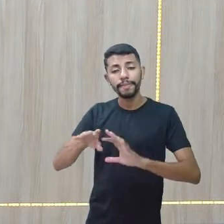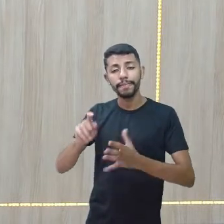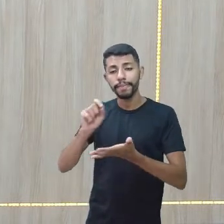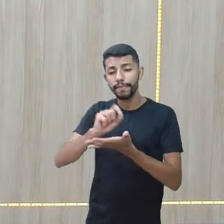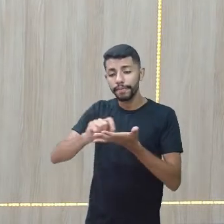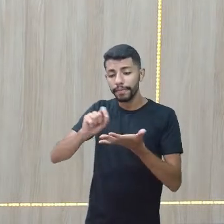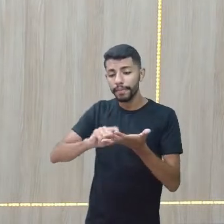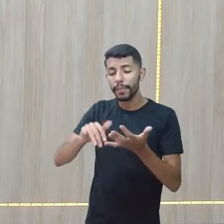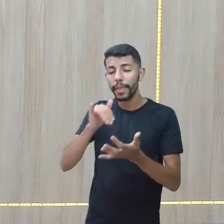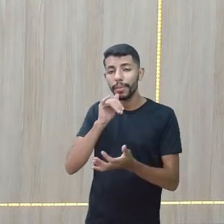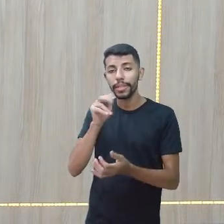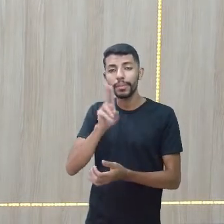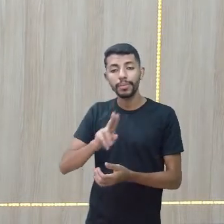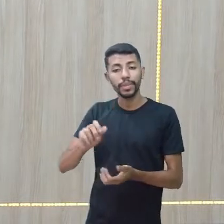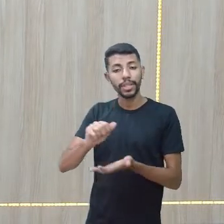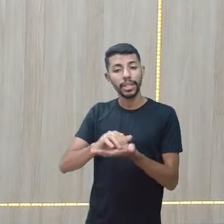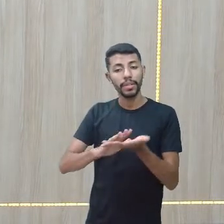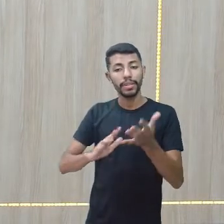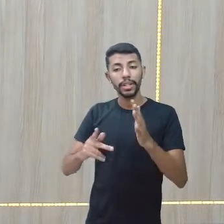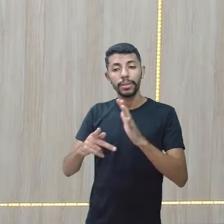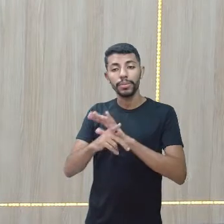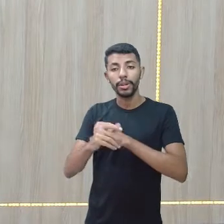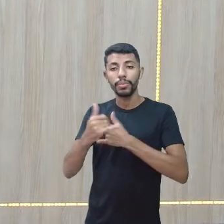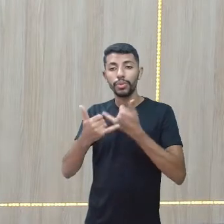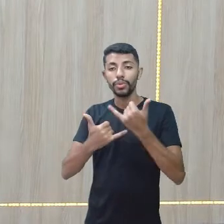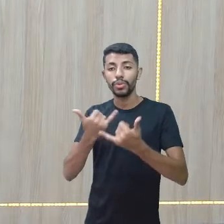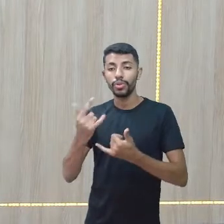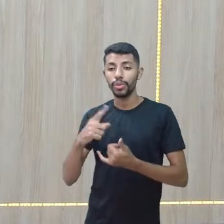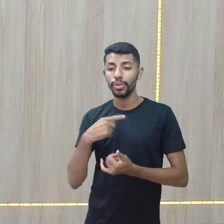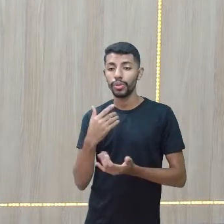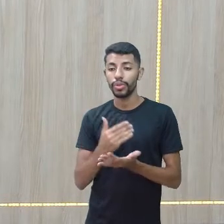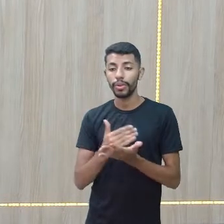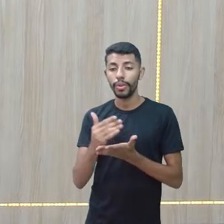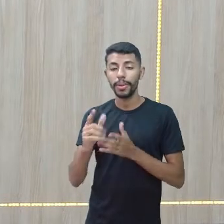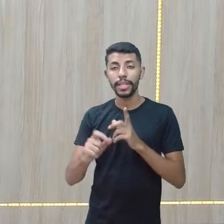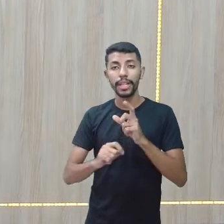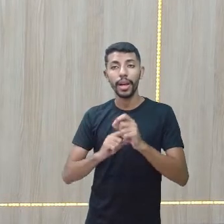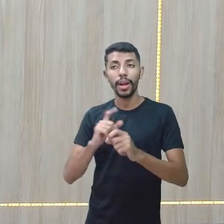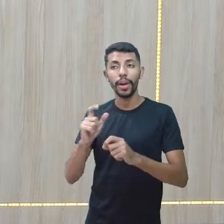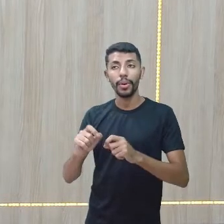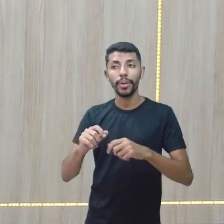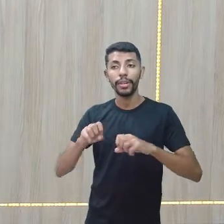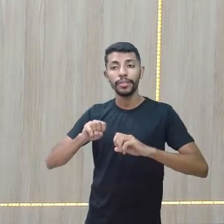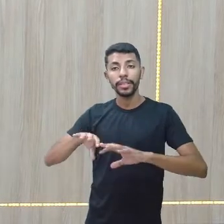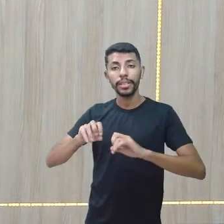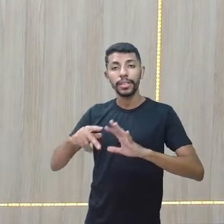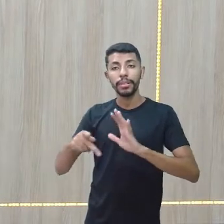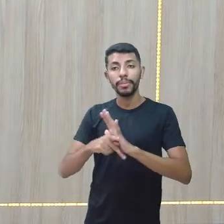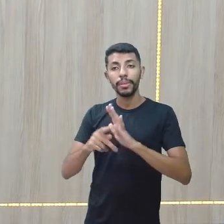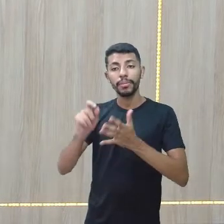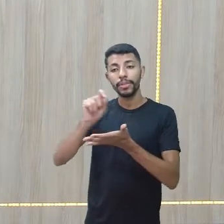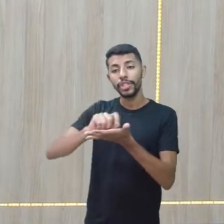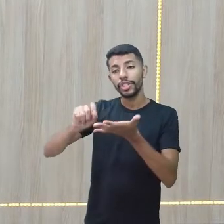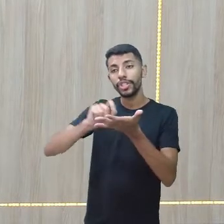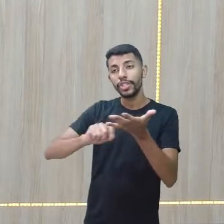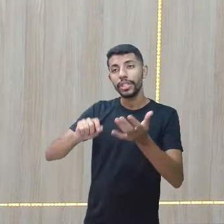com jogo, a gente iniciar o trabalho de apropriação do sistema de escrita alfabética.